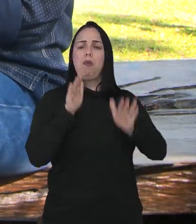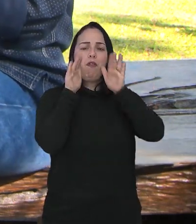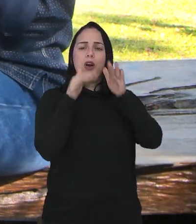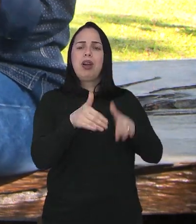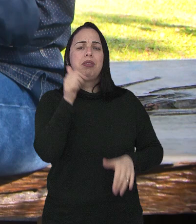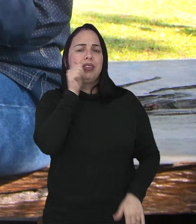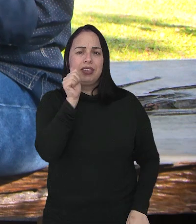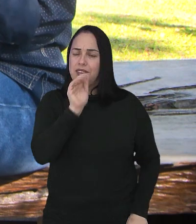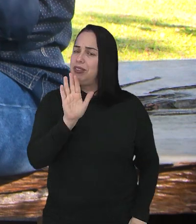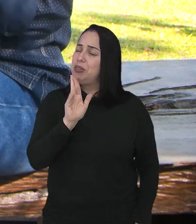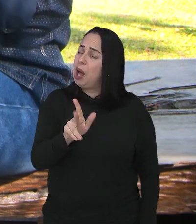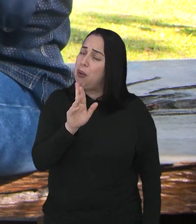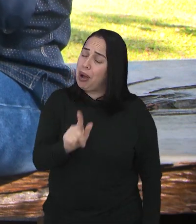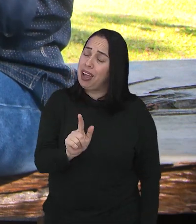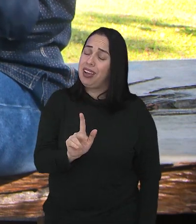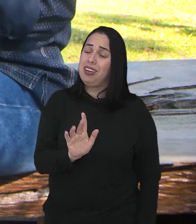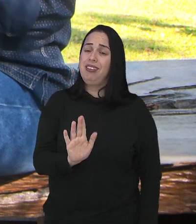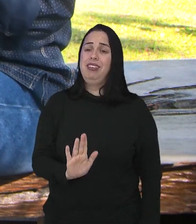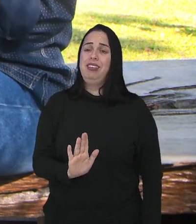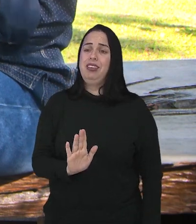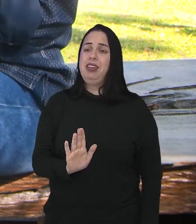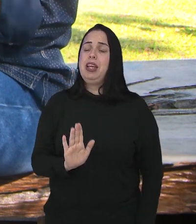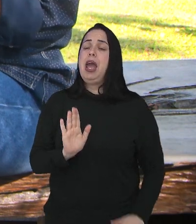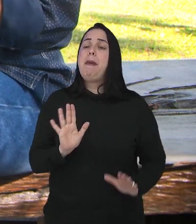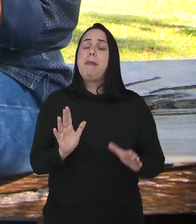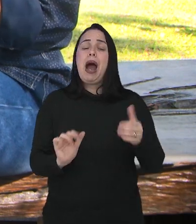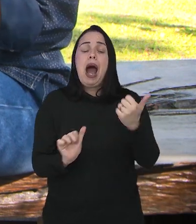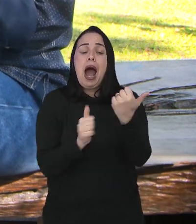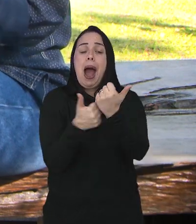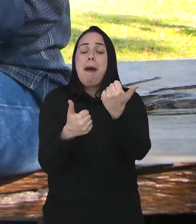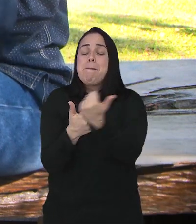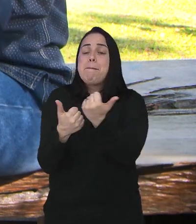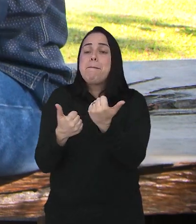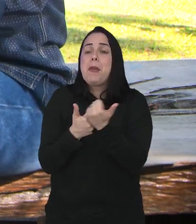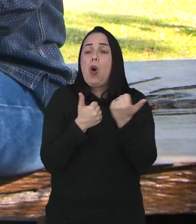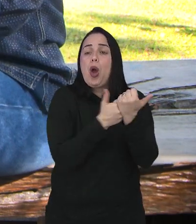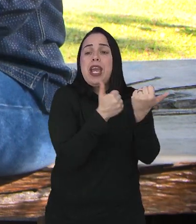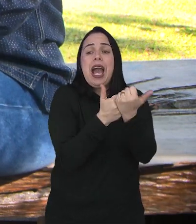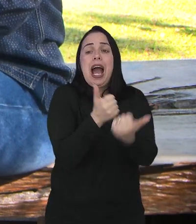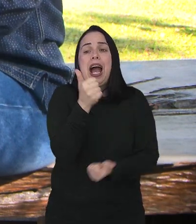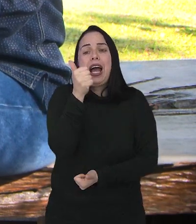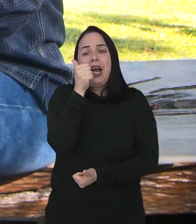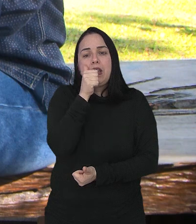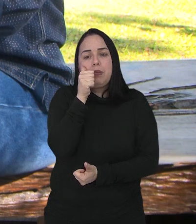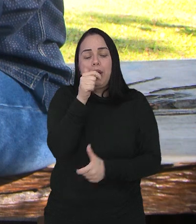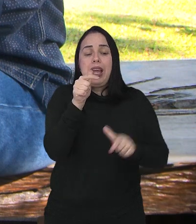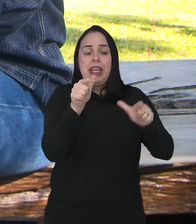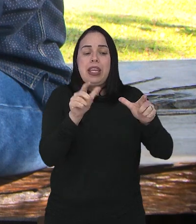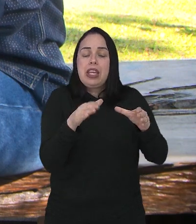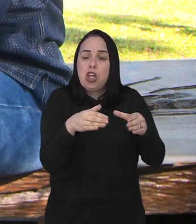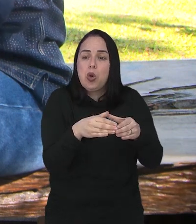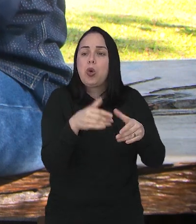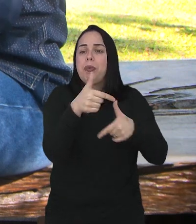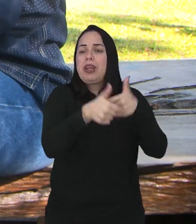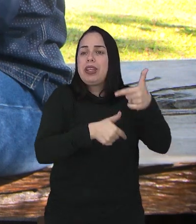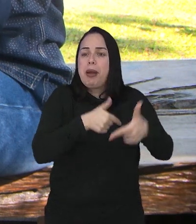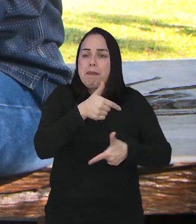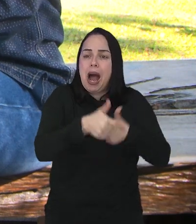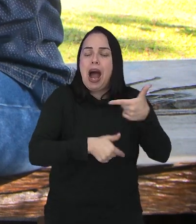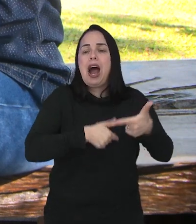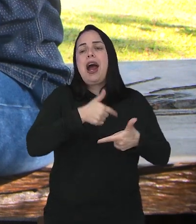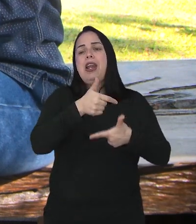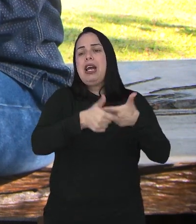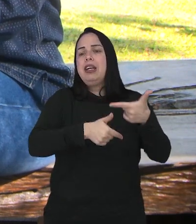mulheres. Não é bem assim. É para fortalecer uma parcela trabalhadora da música que não tem